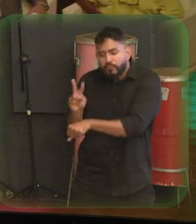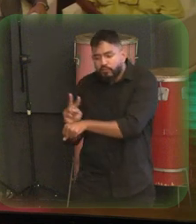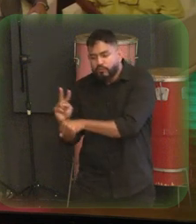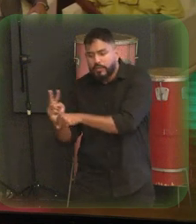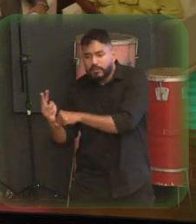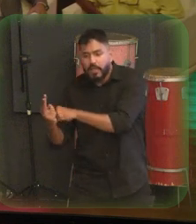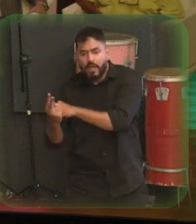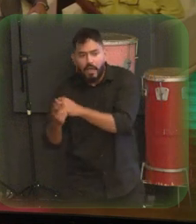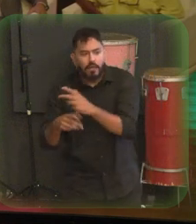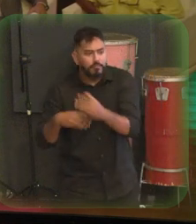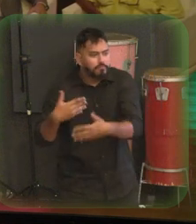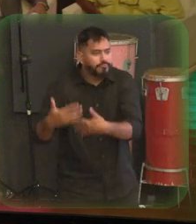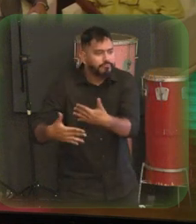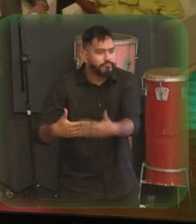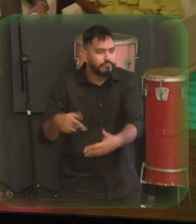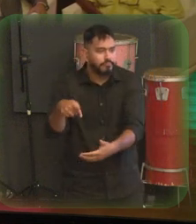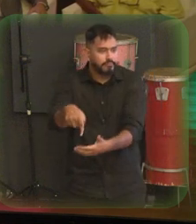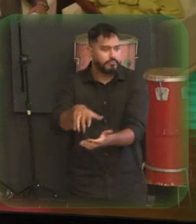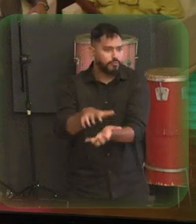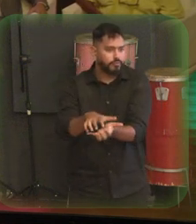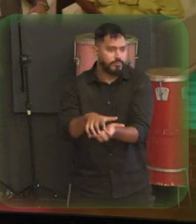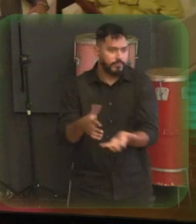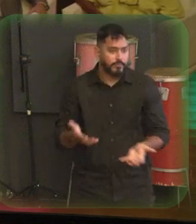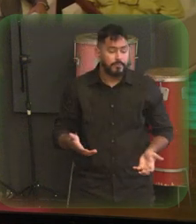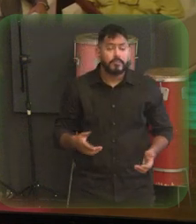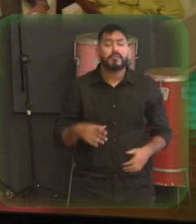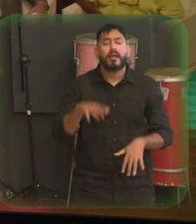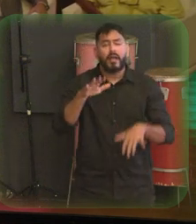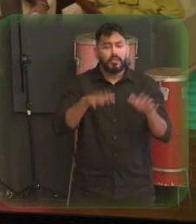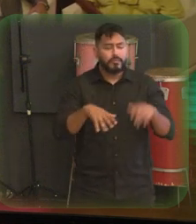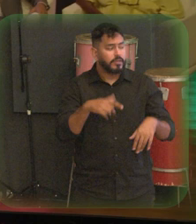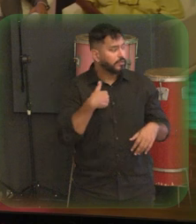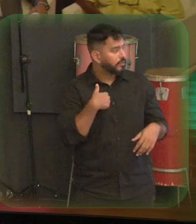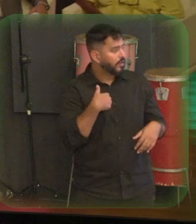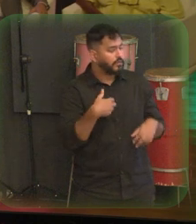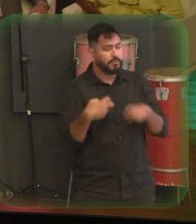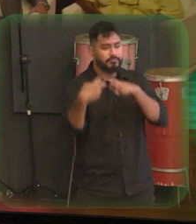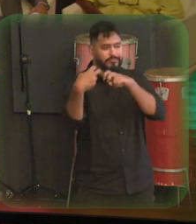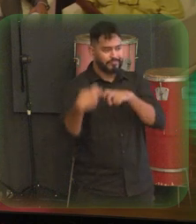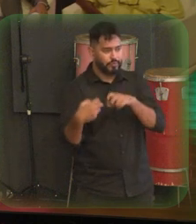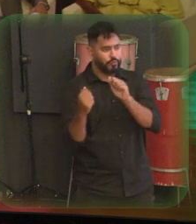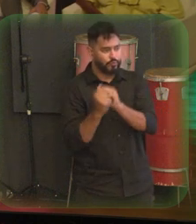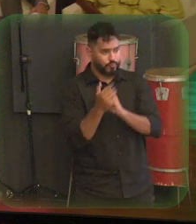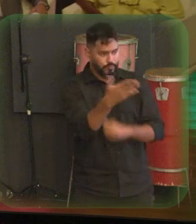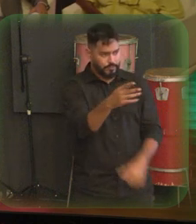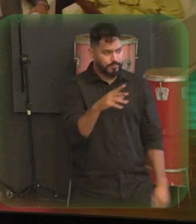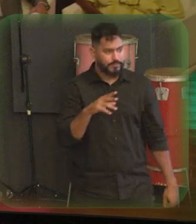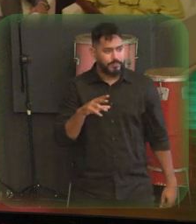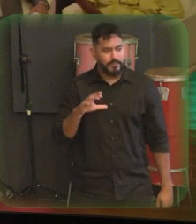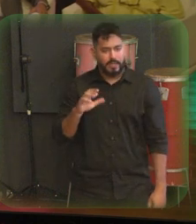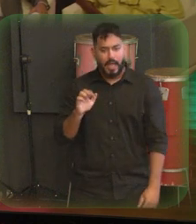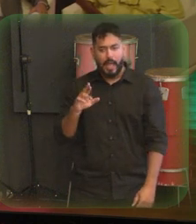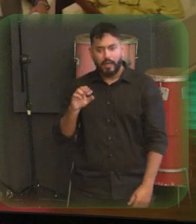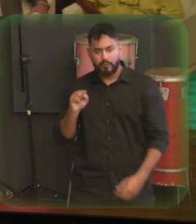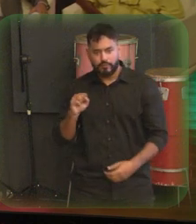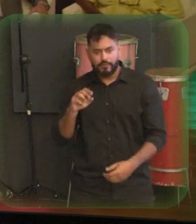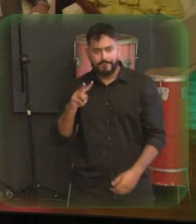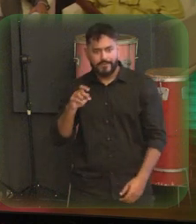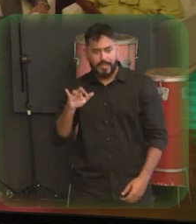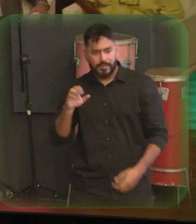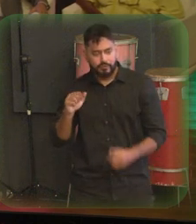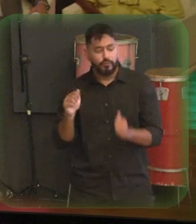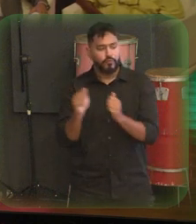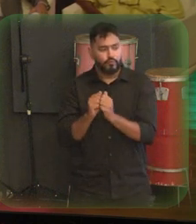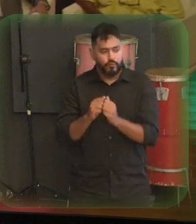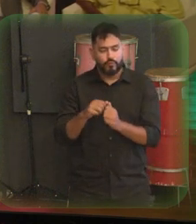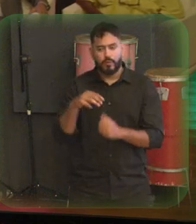estamos projetando para o nosso Estado. Quantas vezes eu estive na mesa com você, Carlos Veras, junto com o MST, junto com a FETAB, junto